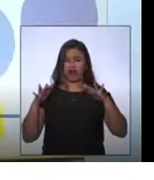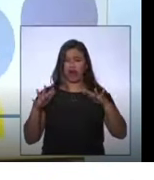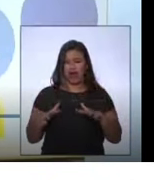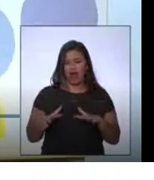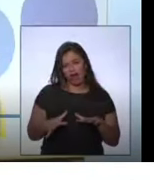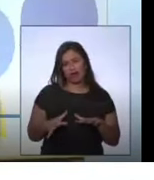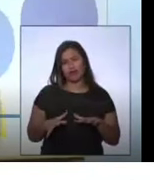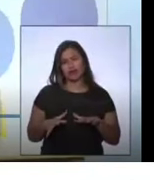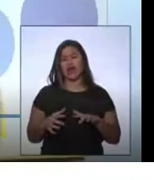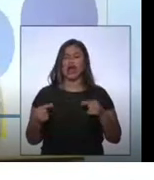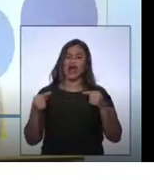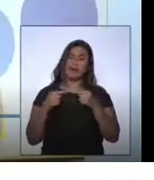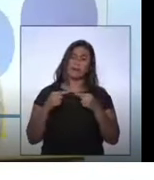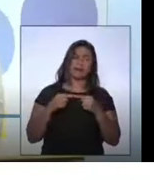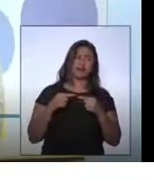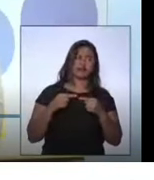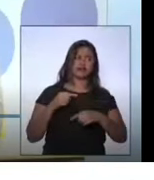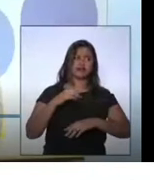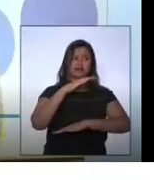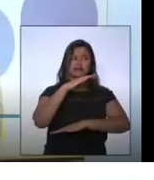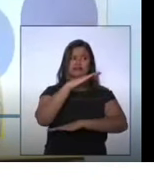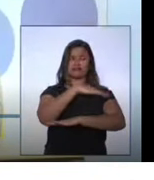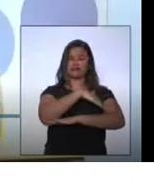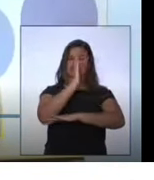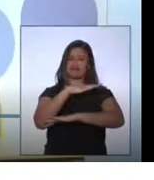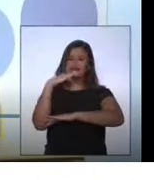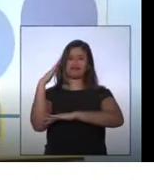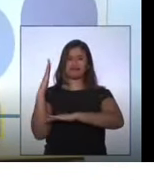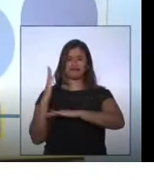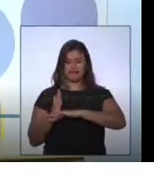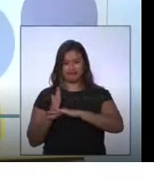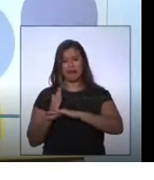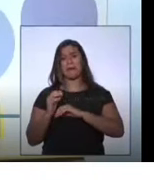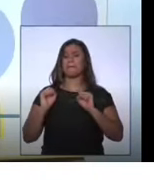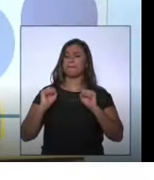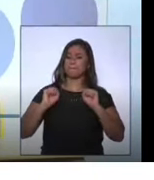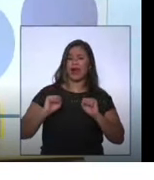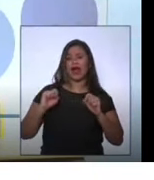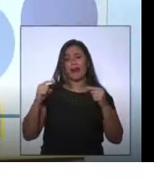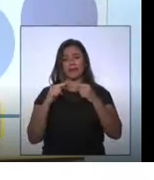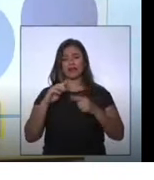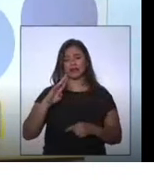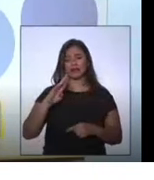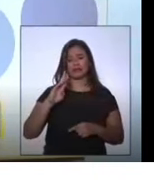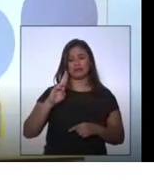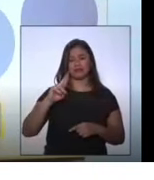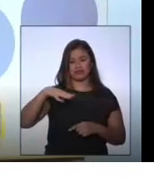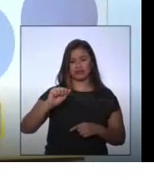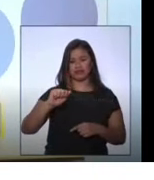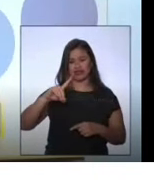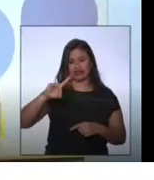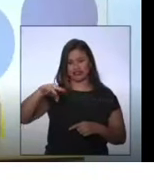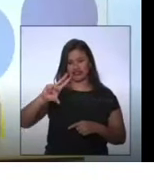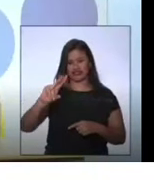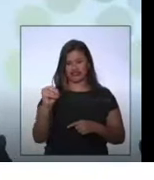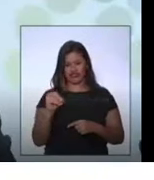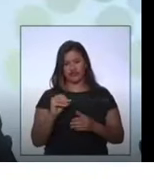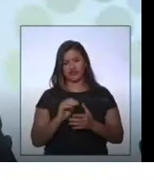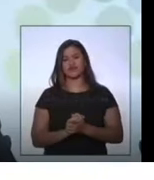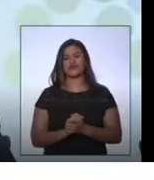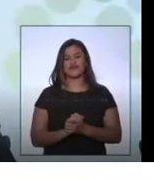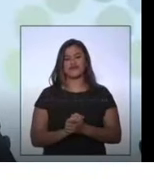E relacionando com o Brumadinho. A maioria das pessoas que estão colocando aqui é tudo com o Brumadinho, Brumadinho. professor. Nós temos que lembrar também